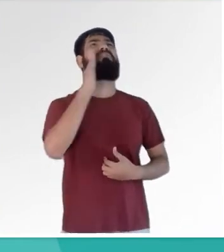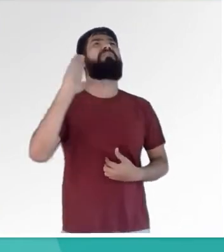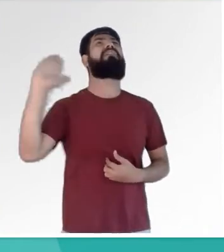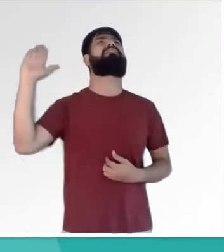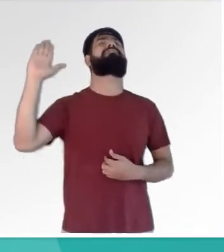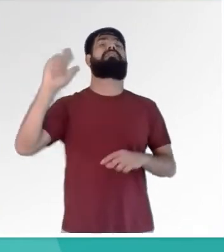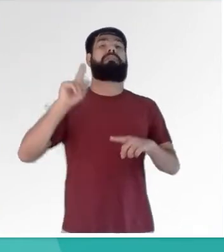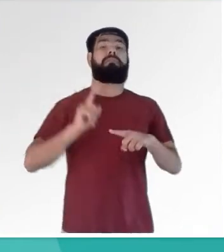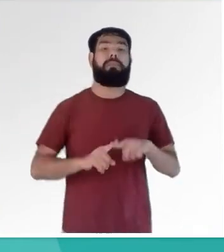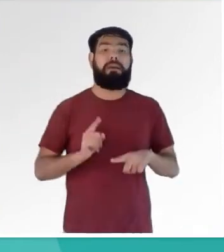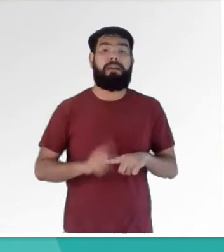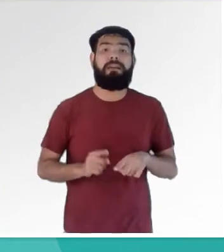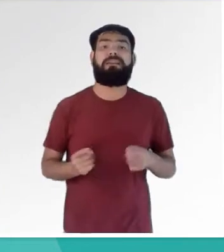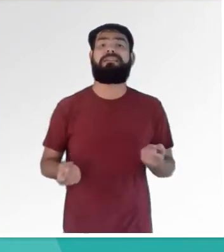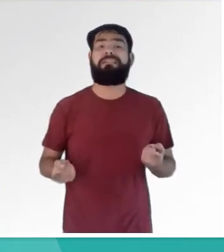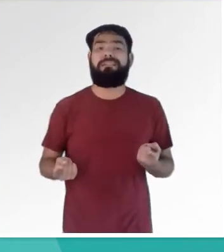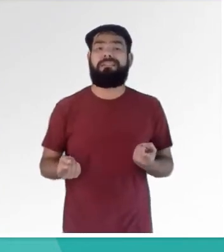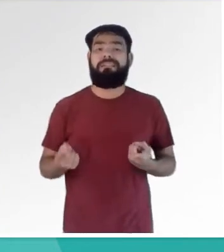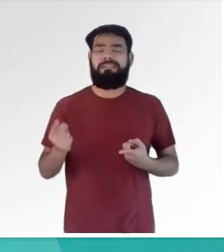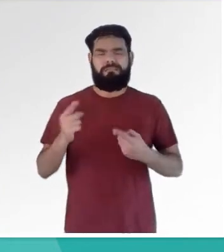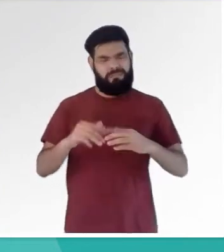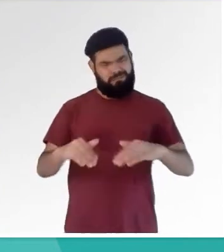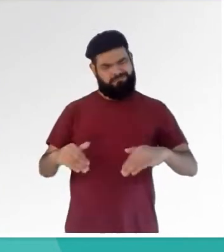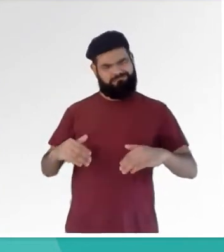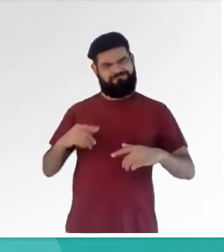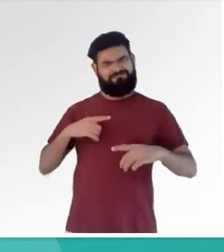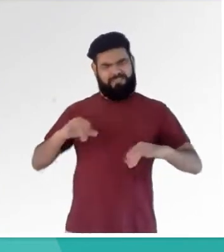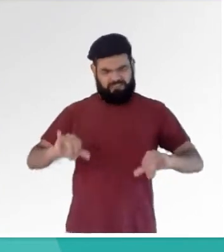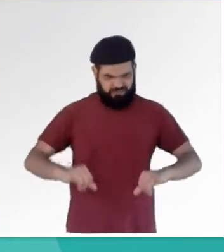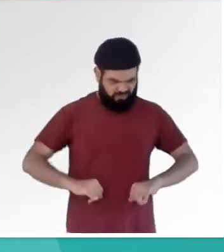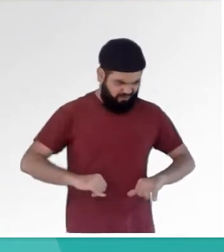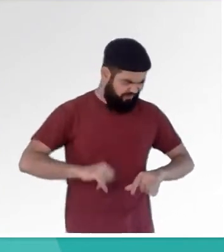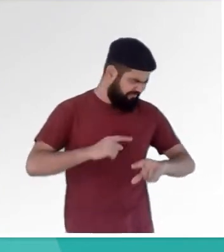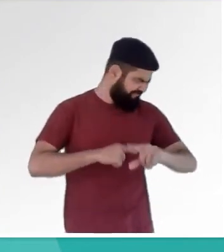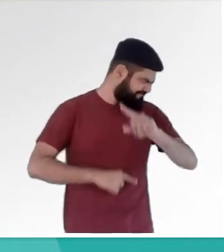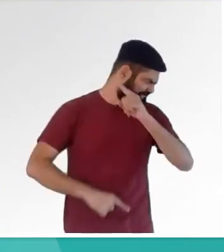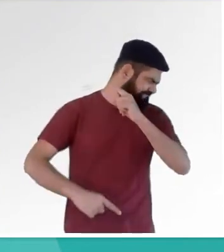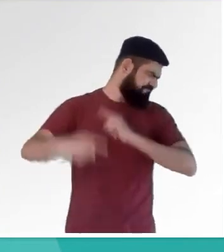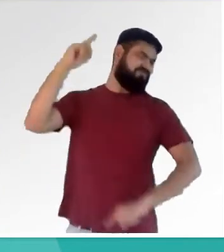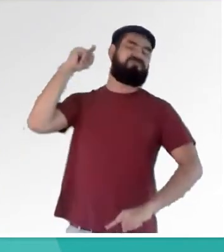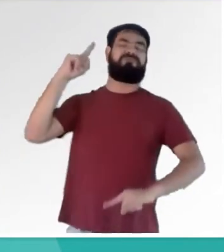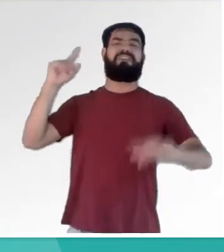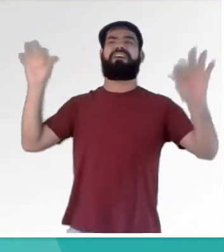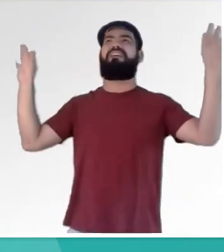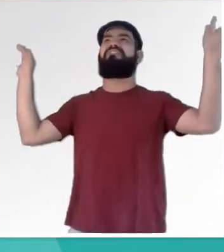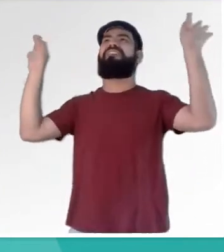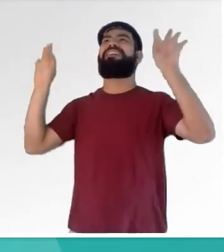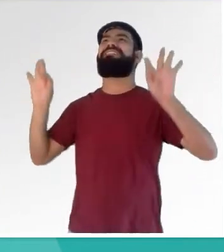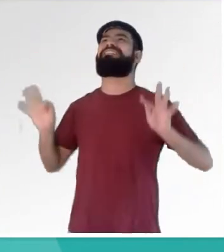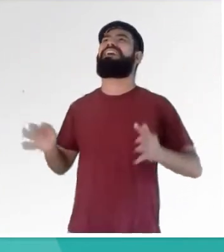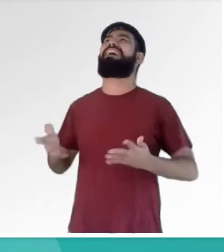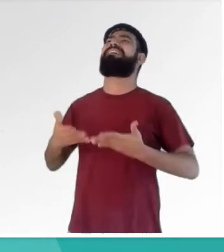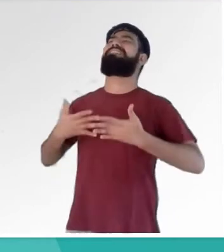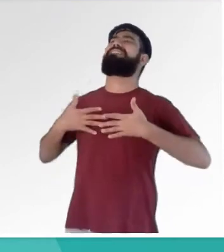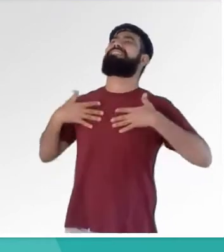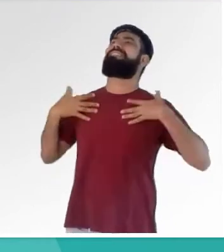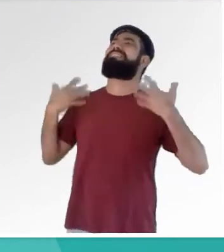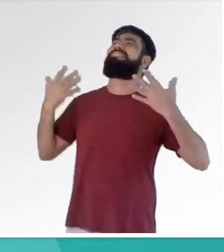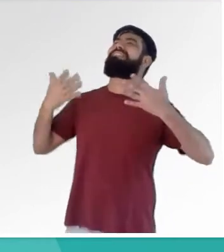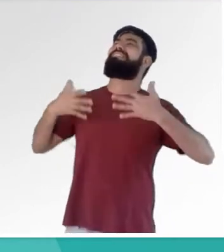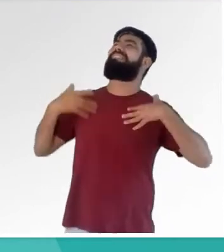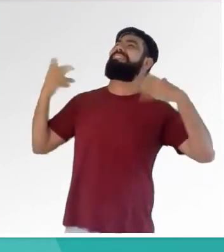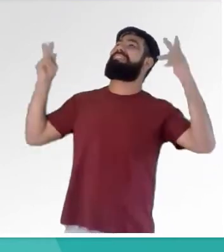quê? Para superar o sofrimento e alcançar a felicidade. Olha que coisa bonita. Então,